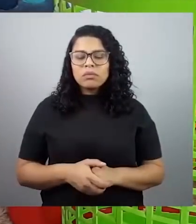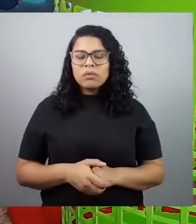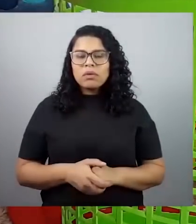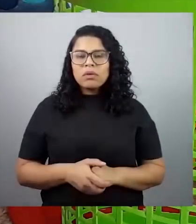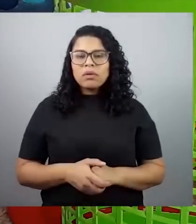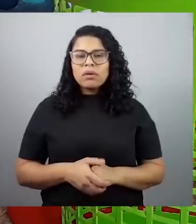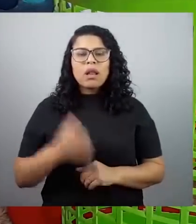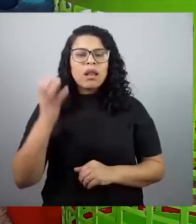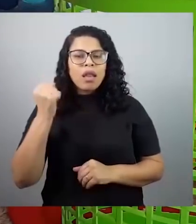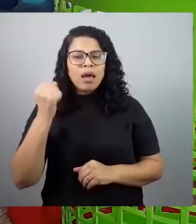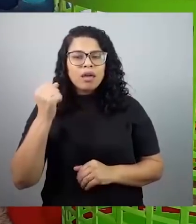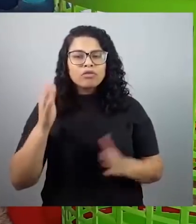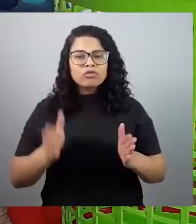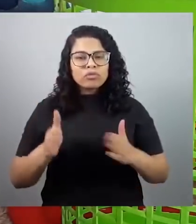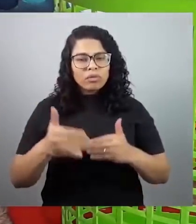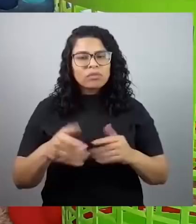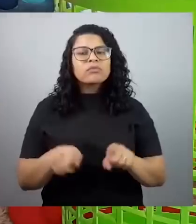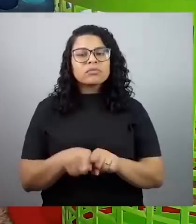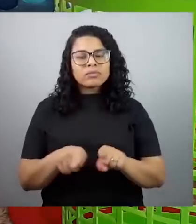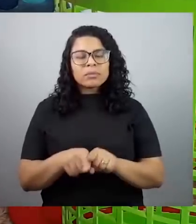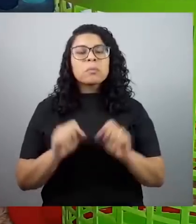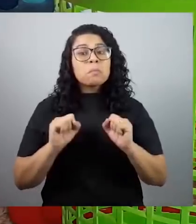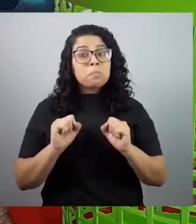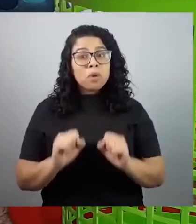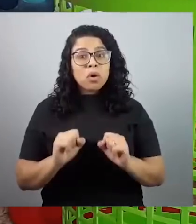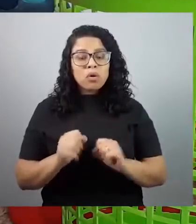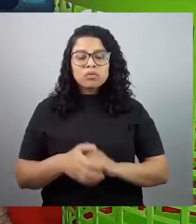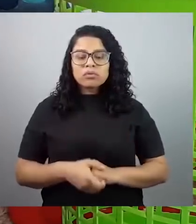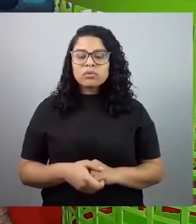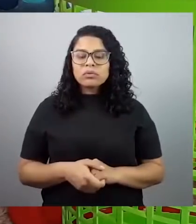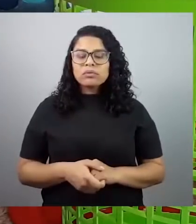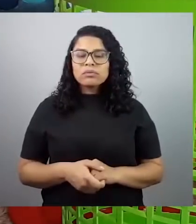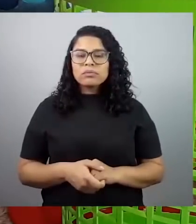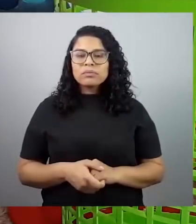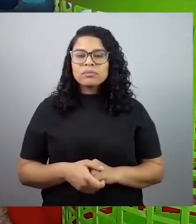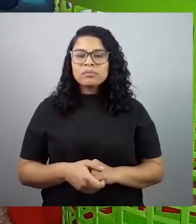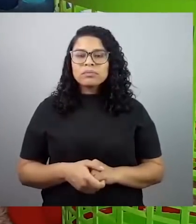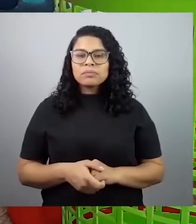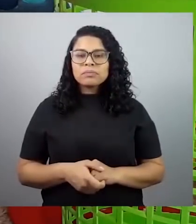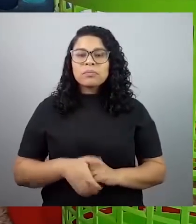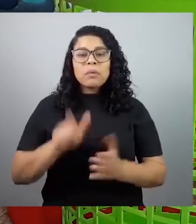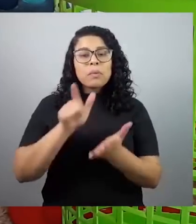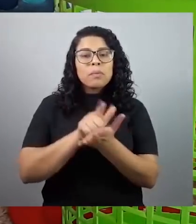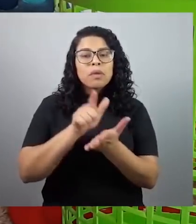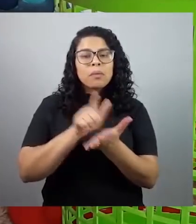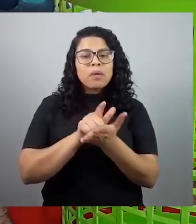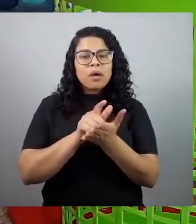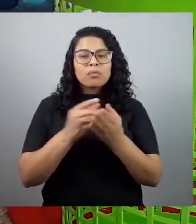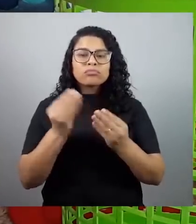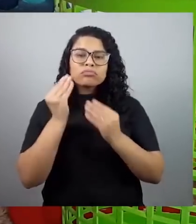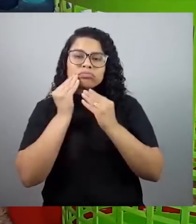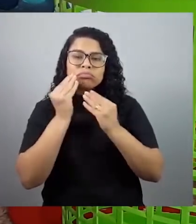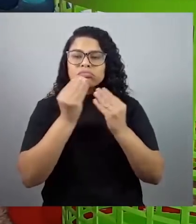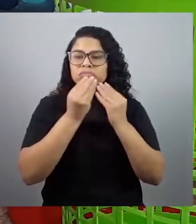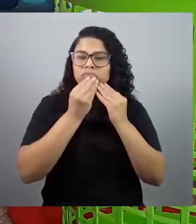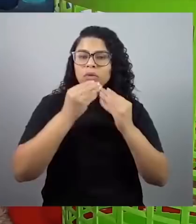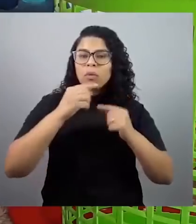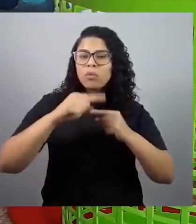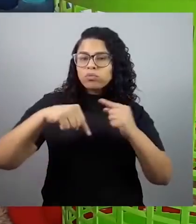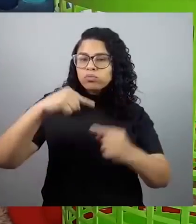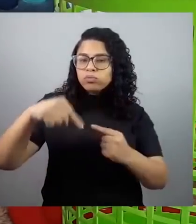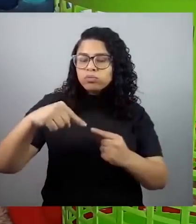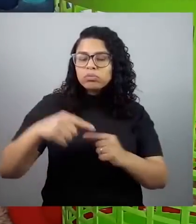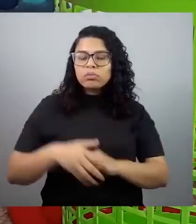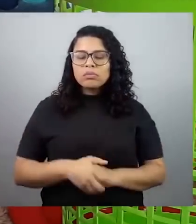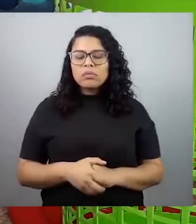de leite também pode ser. Rolo, gente, de papel toalha também pode ser também, que vai ficar legal.